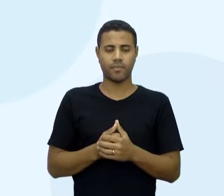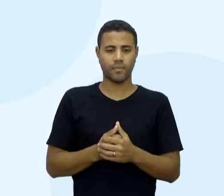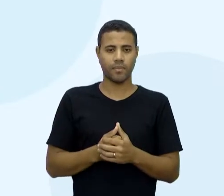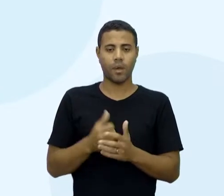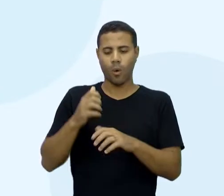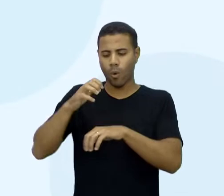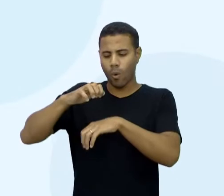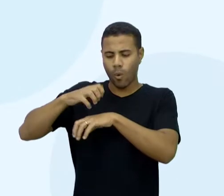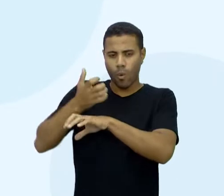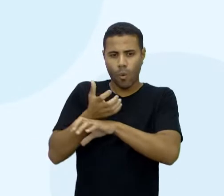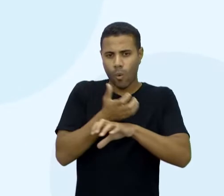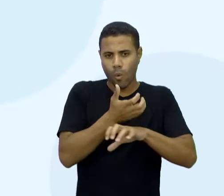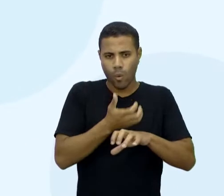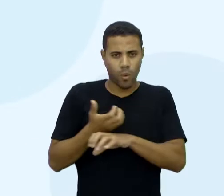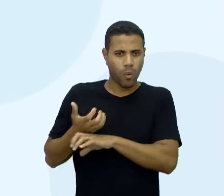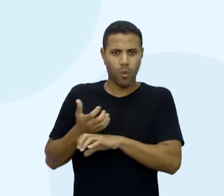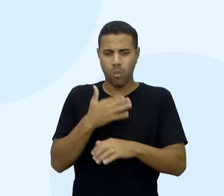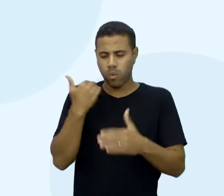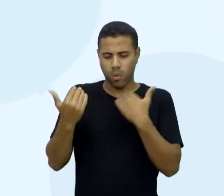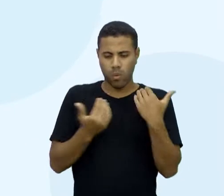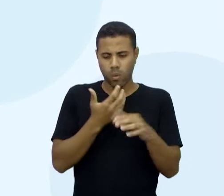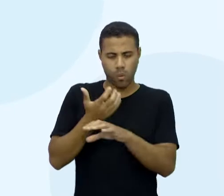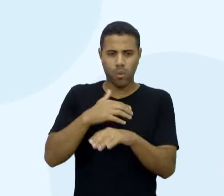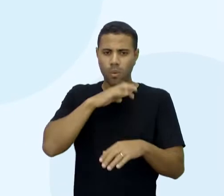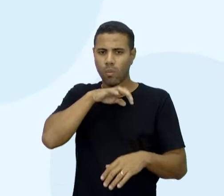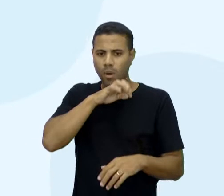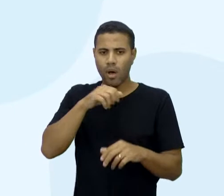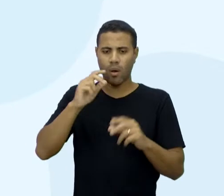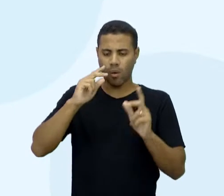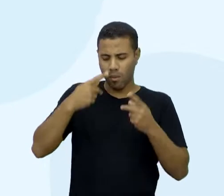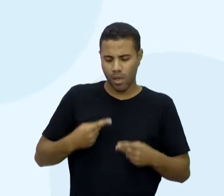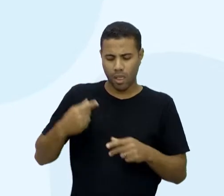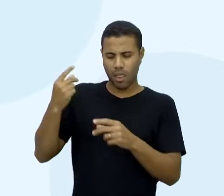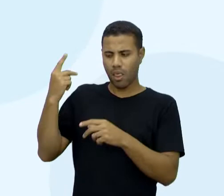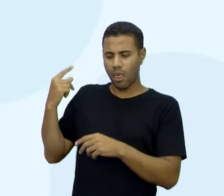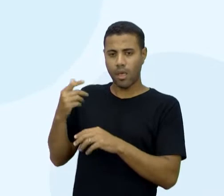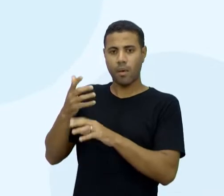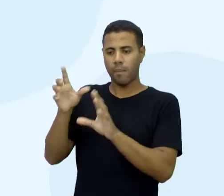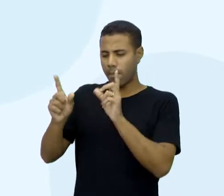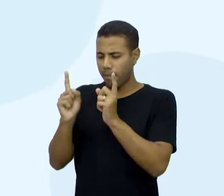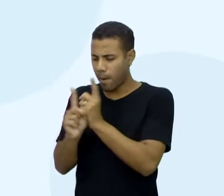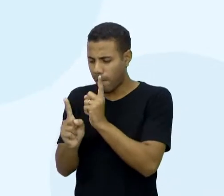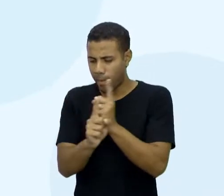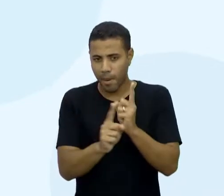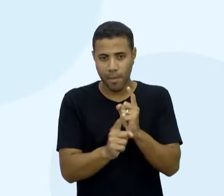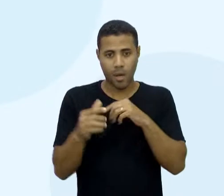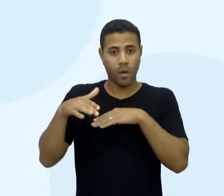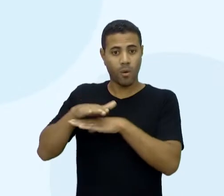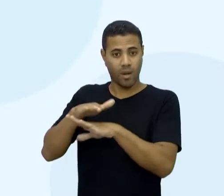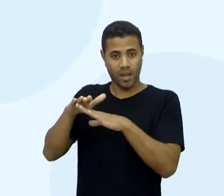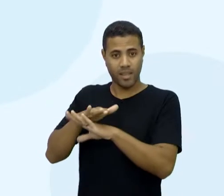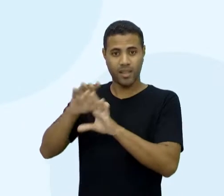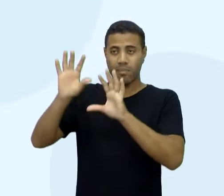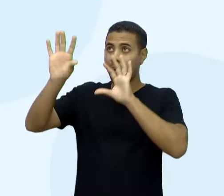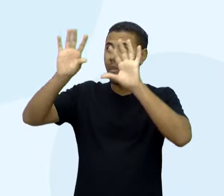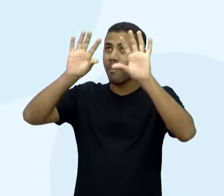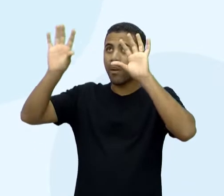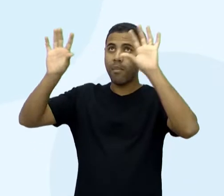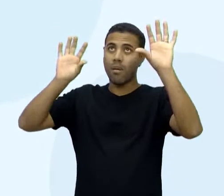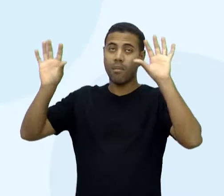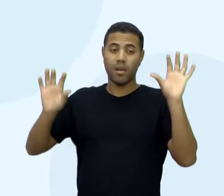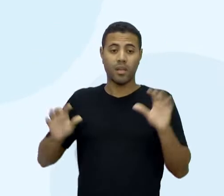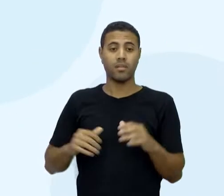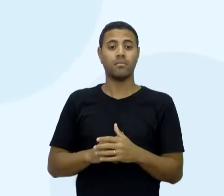fósseis até objetos de culturas distintas. Então, nessa imagem aqui, a gente percebe que no final do